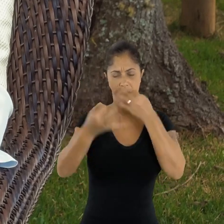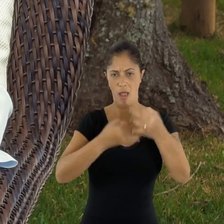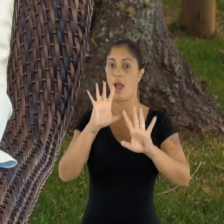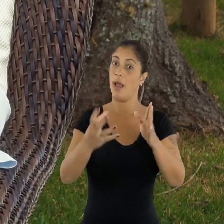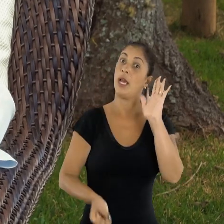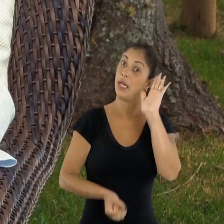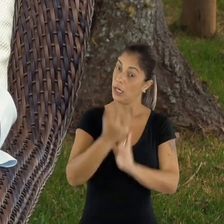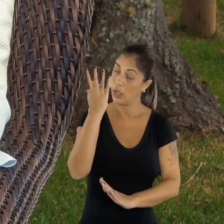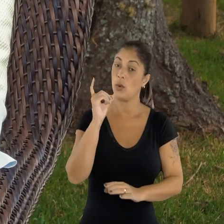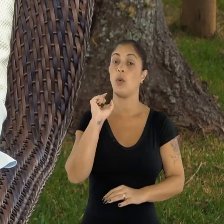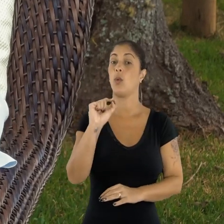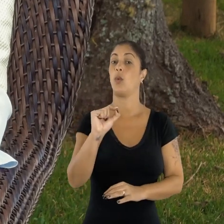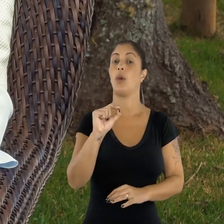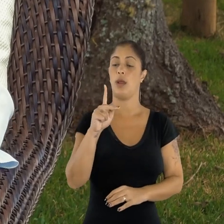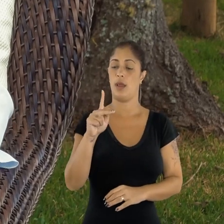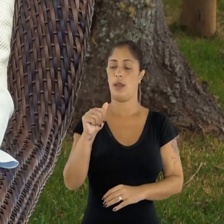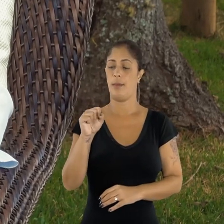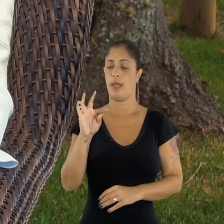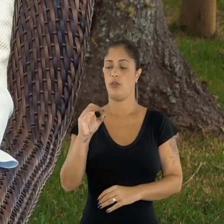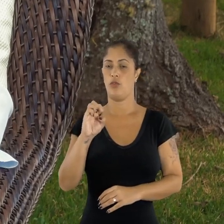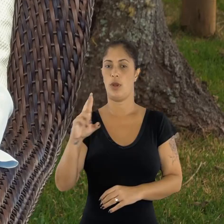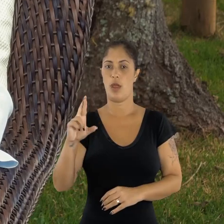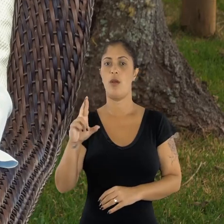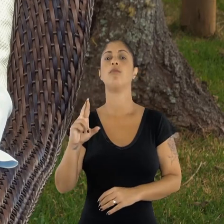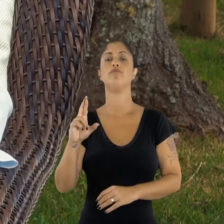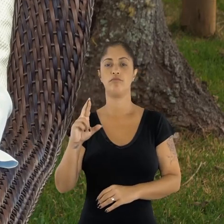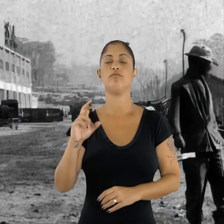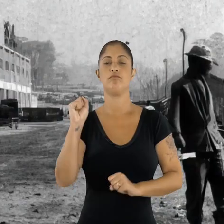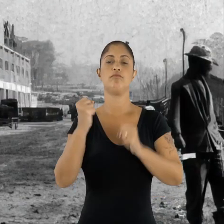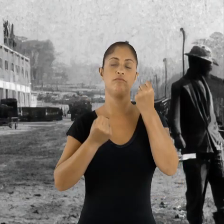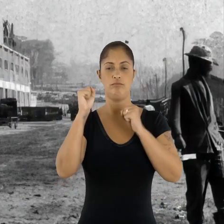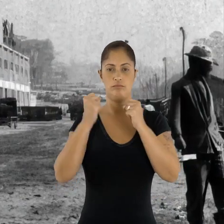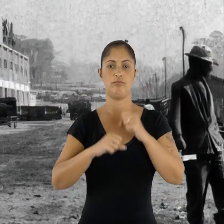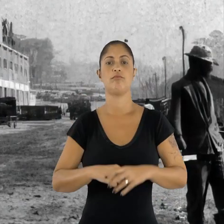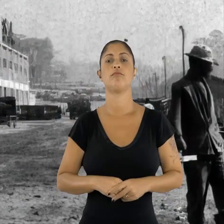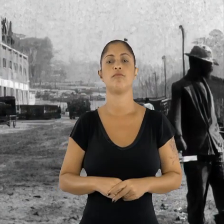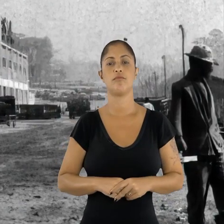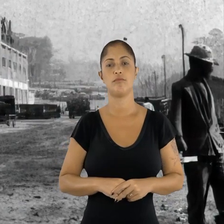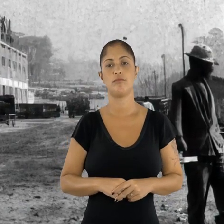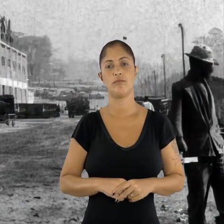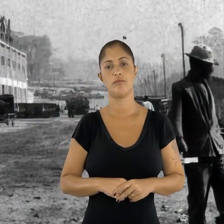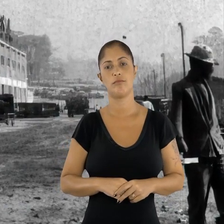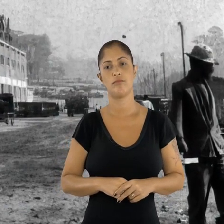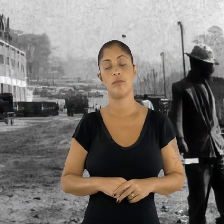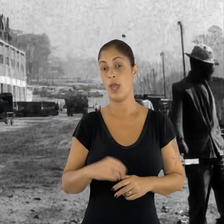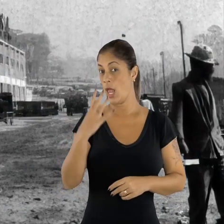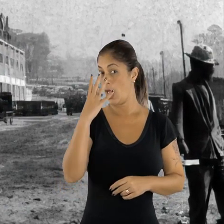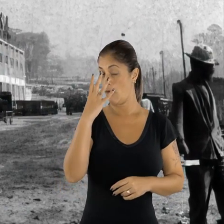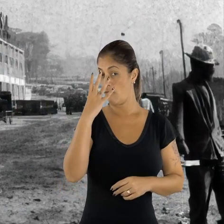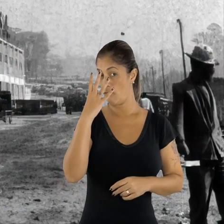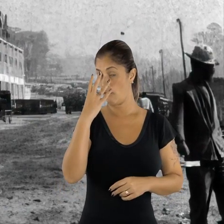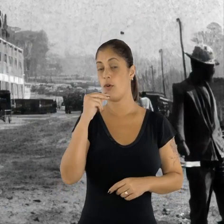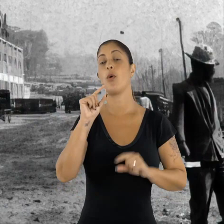essas contradições? Aí não, aí se criou a Pastoral Operária. No salão paroquial nós projetávamos